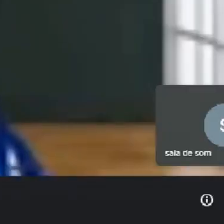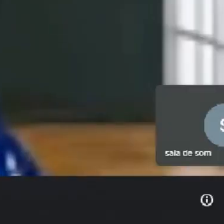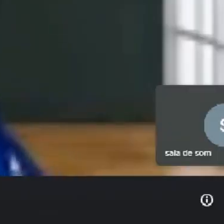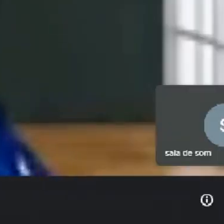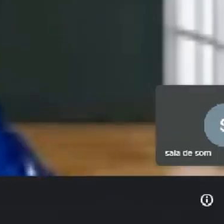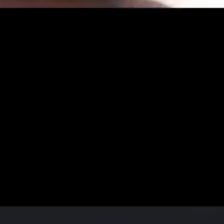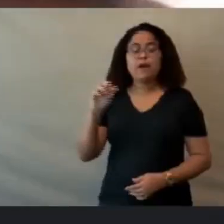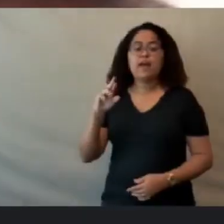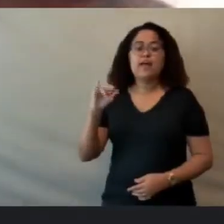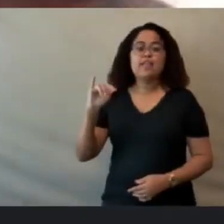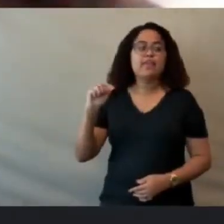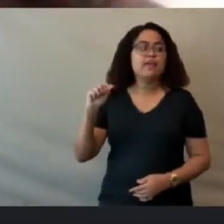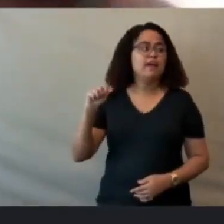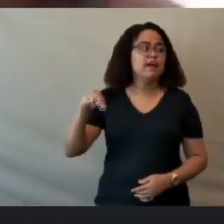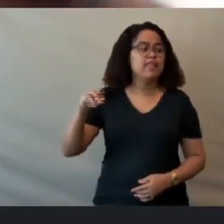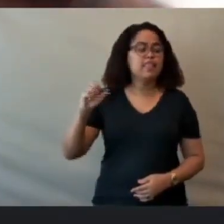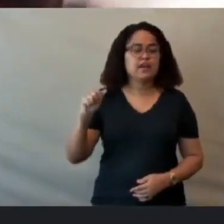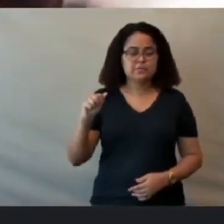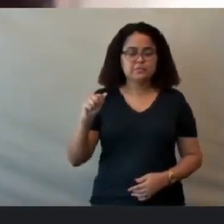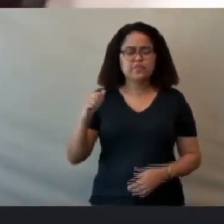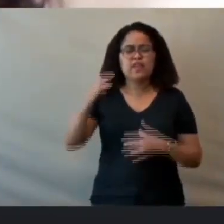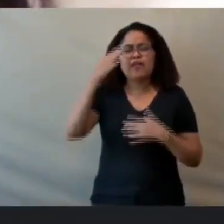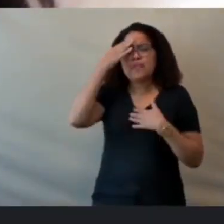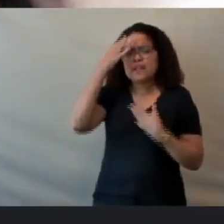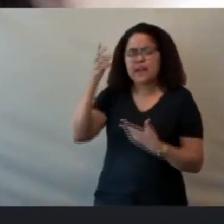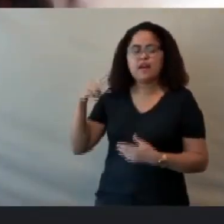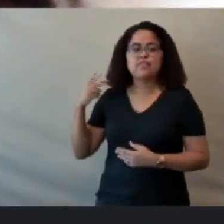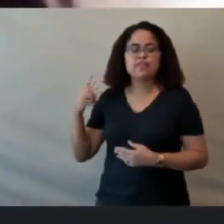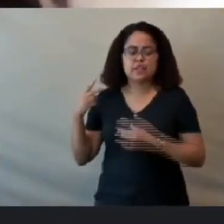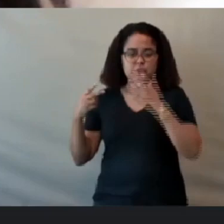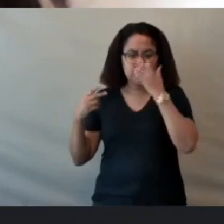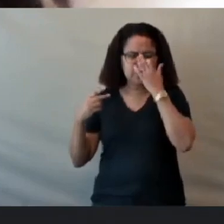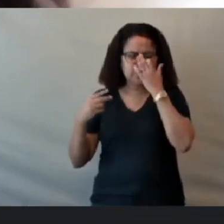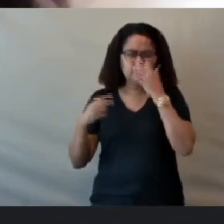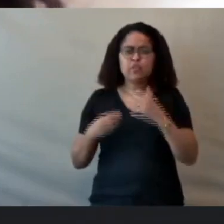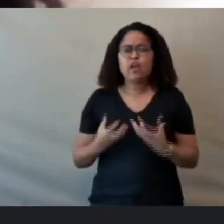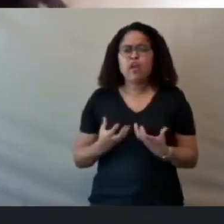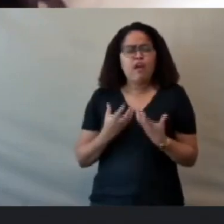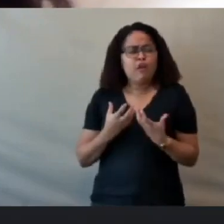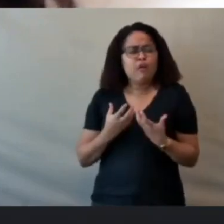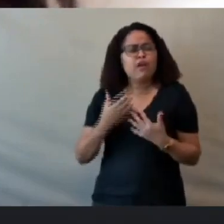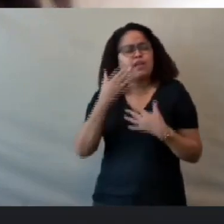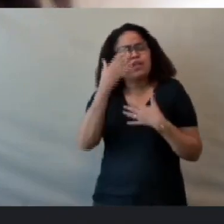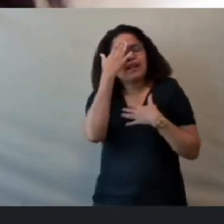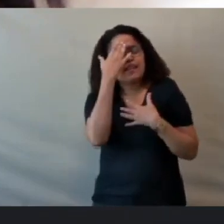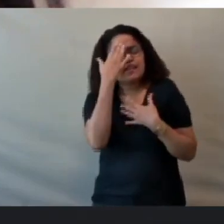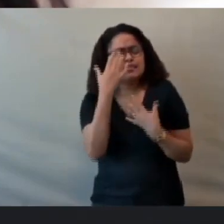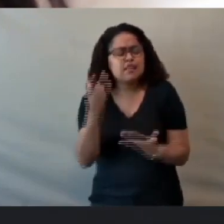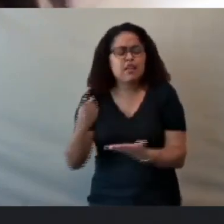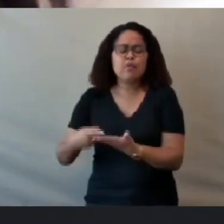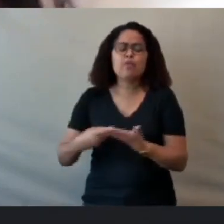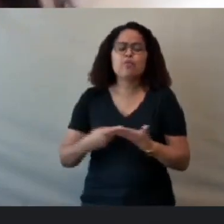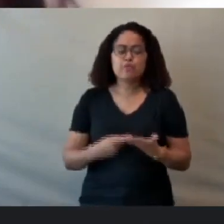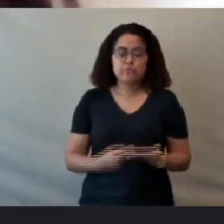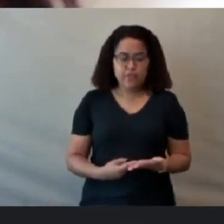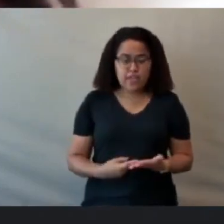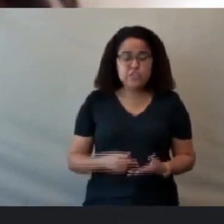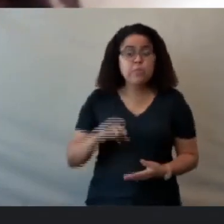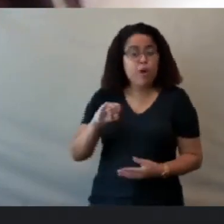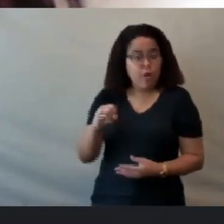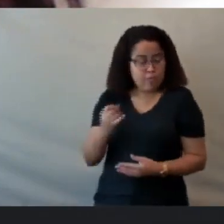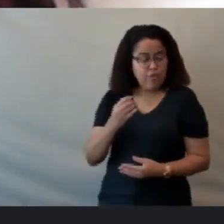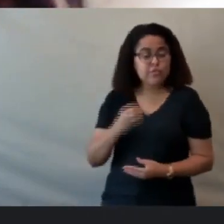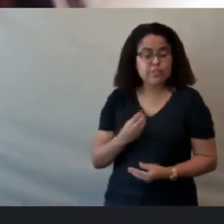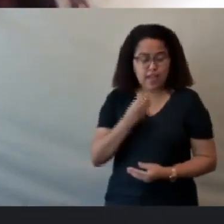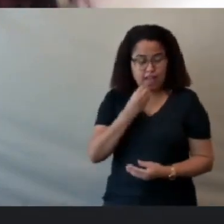Obrigada vereador quero mais agradecer pelo convite pela oportunidade de a gente fazer essa conversa me